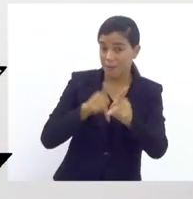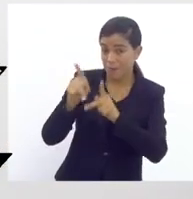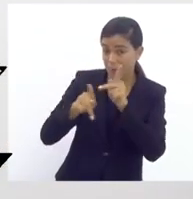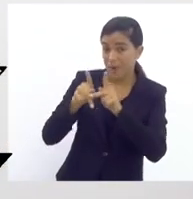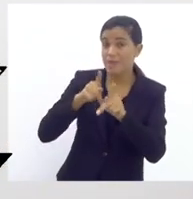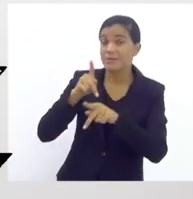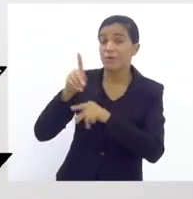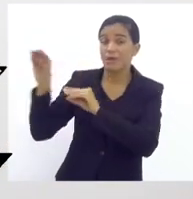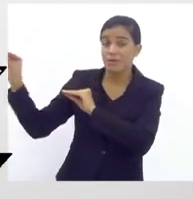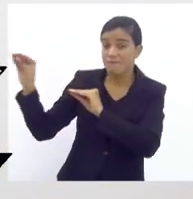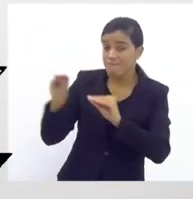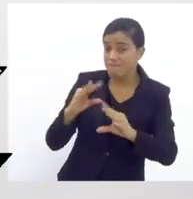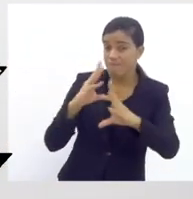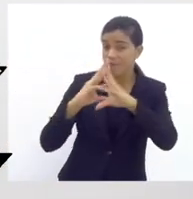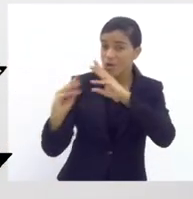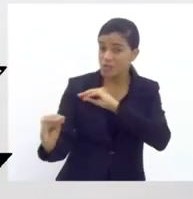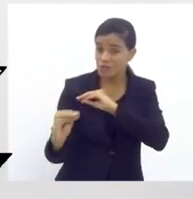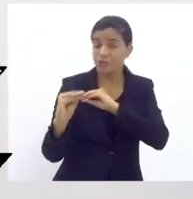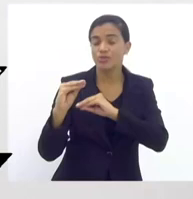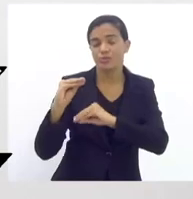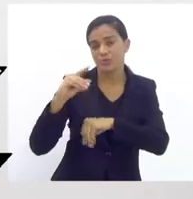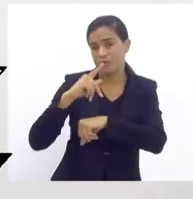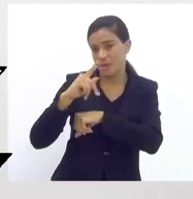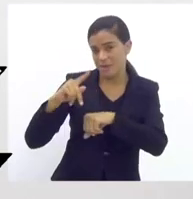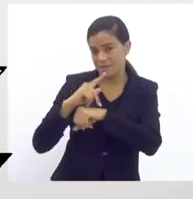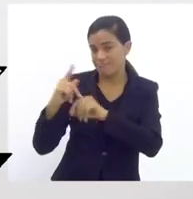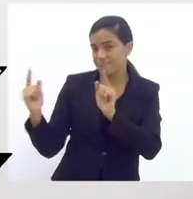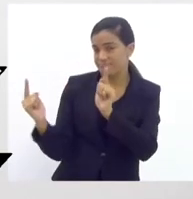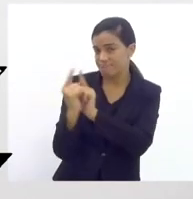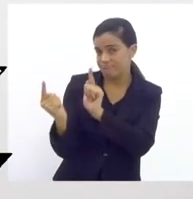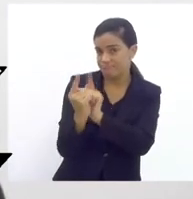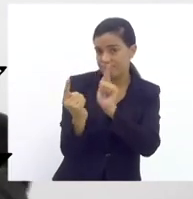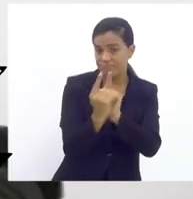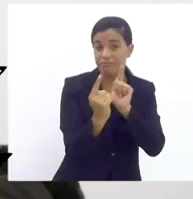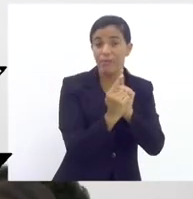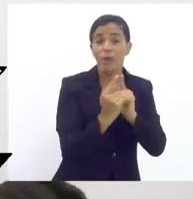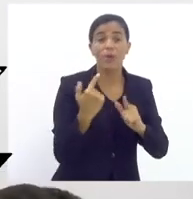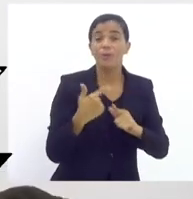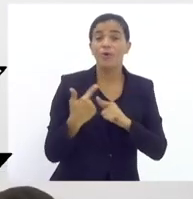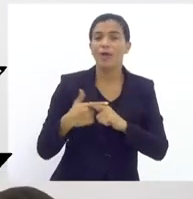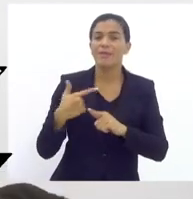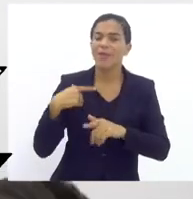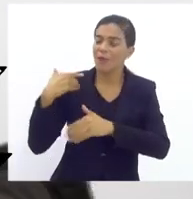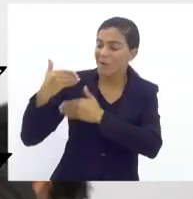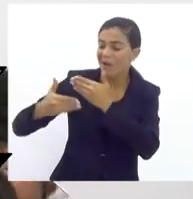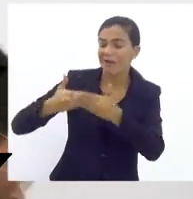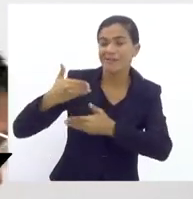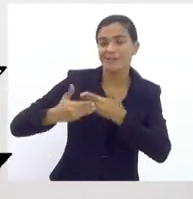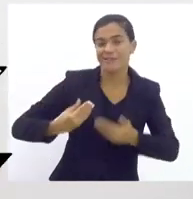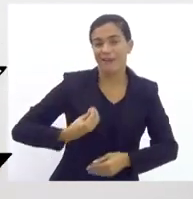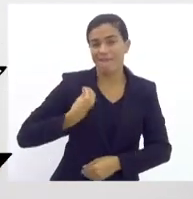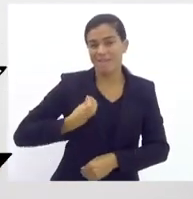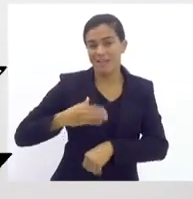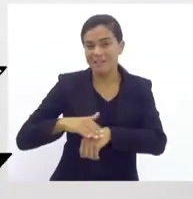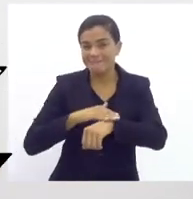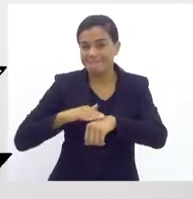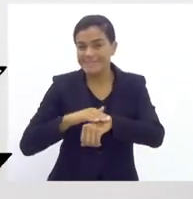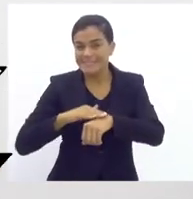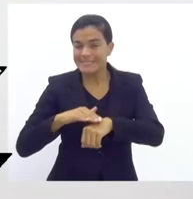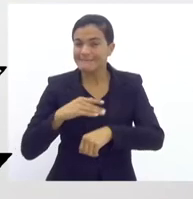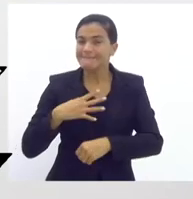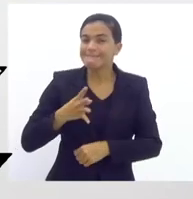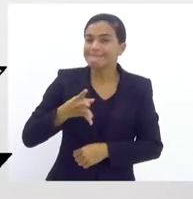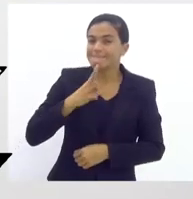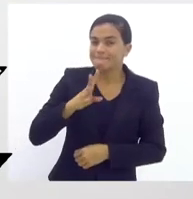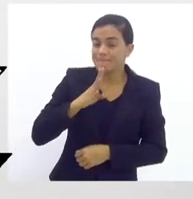é importante que tenha migrante atendendo os outros migrantes porque a gente tem todo uma trajetória de vida e o que eu queria compartilhar